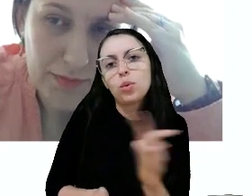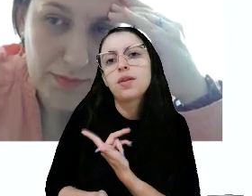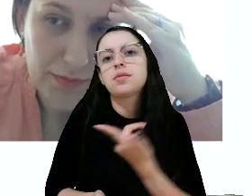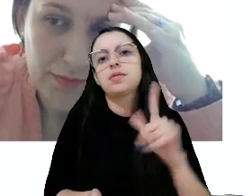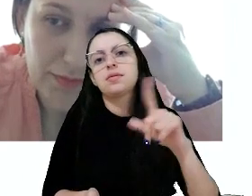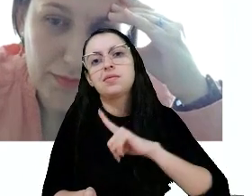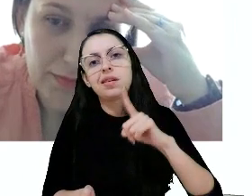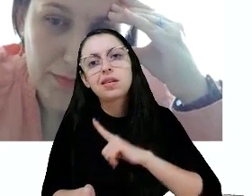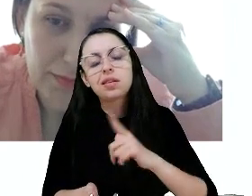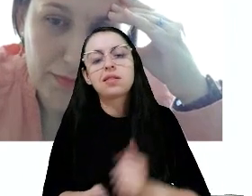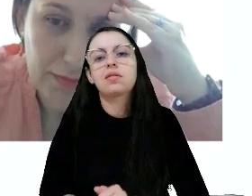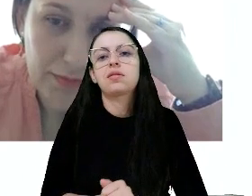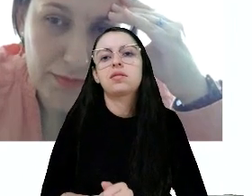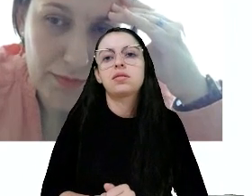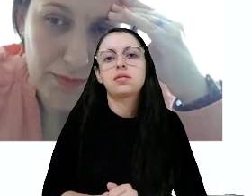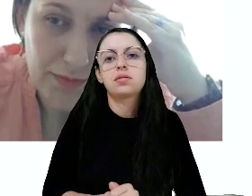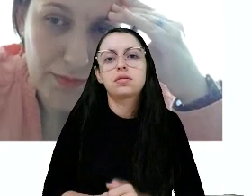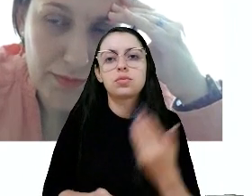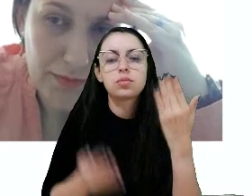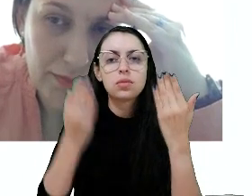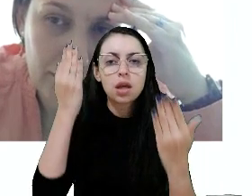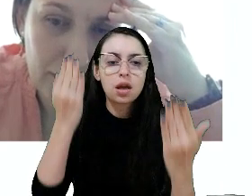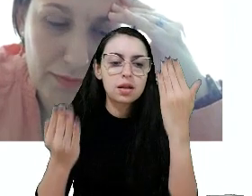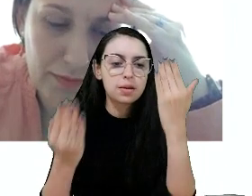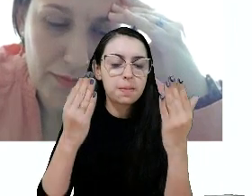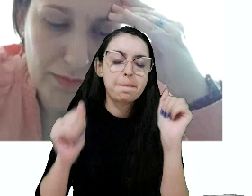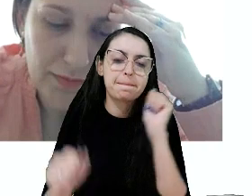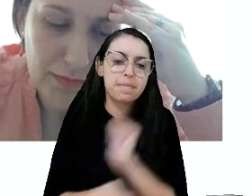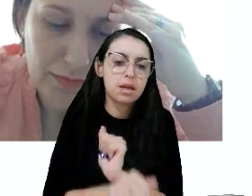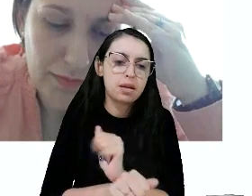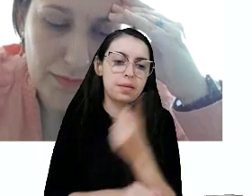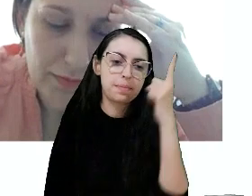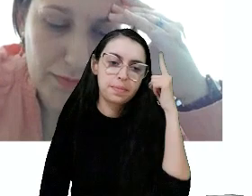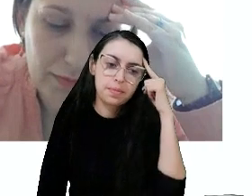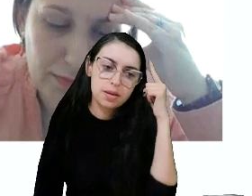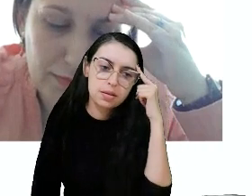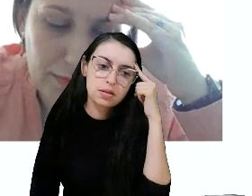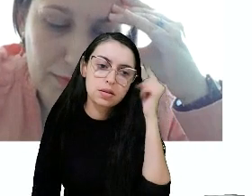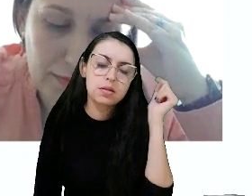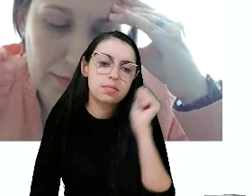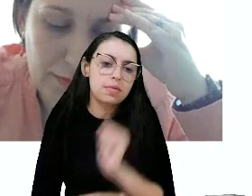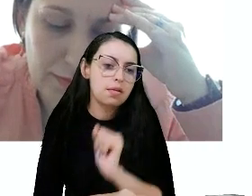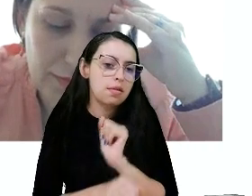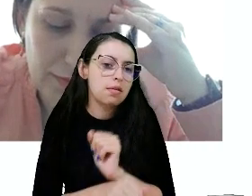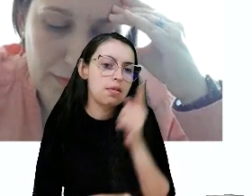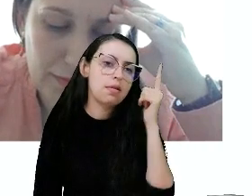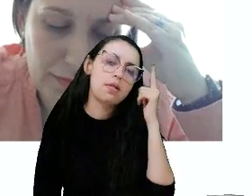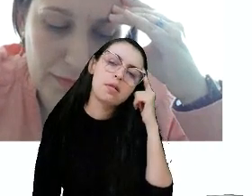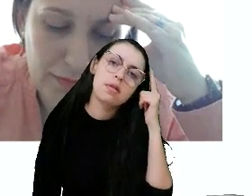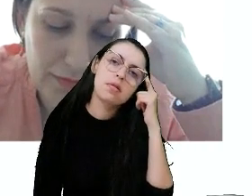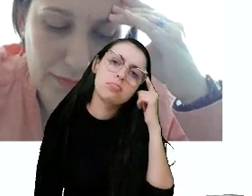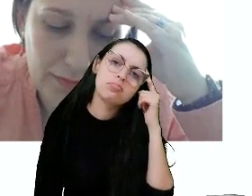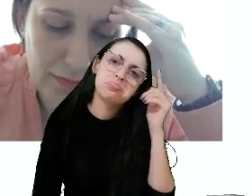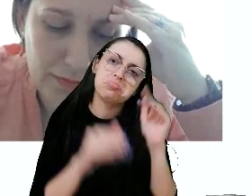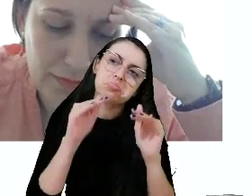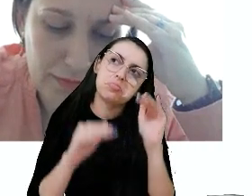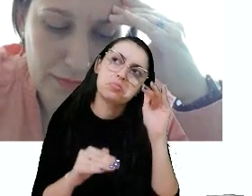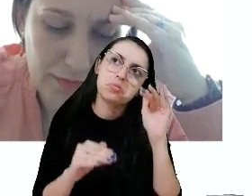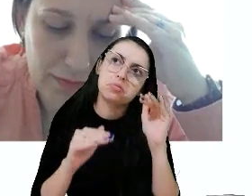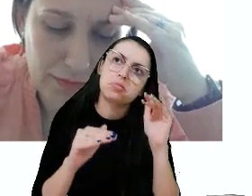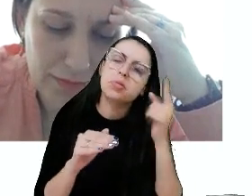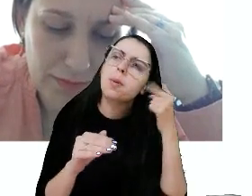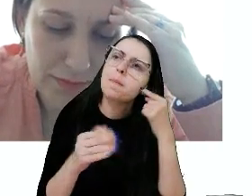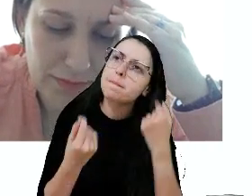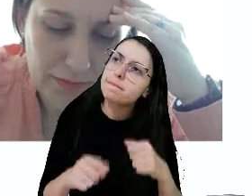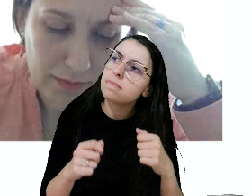temos todos que fazer o que Hannah Arendt diz, parar para pensar, parar para refletir, avaliar que momento